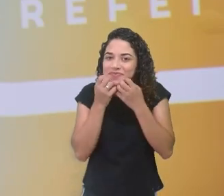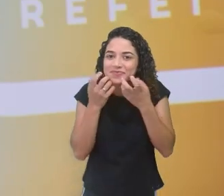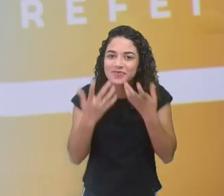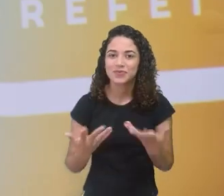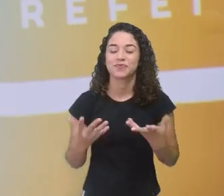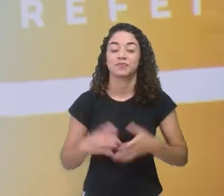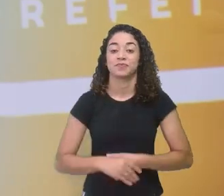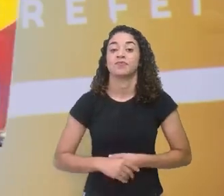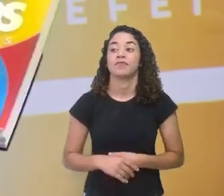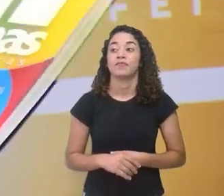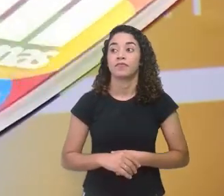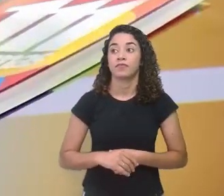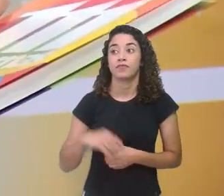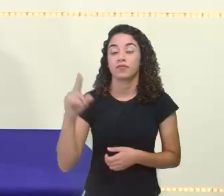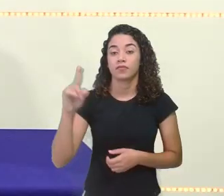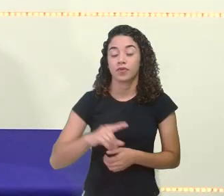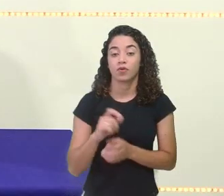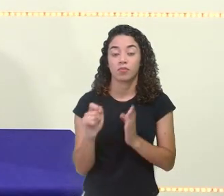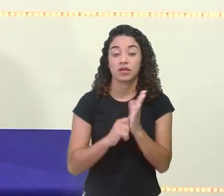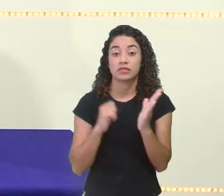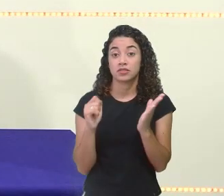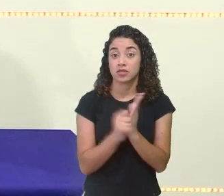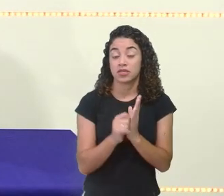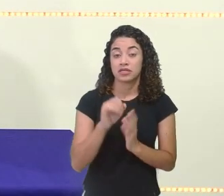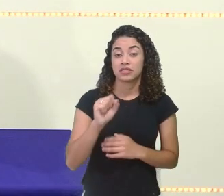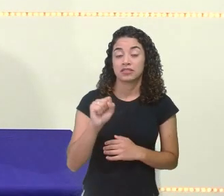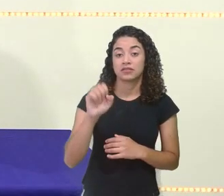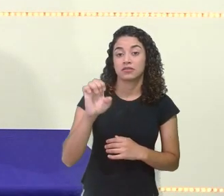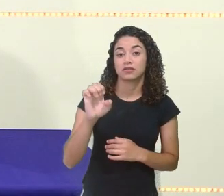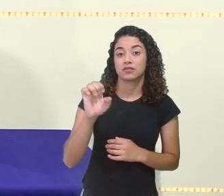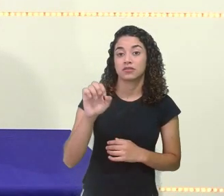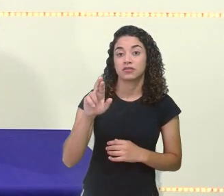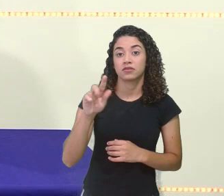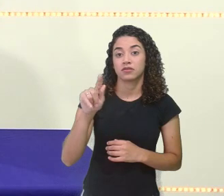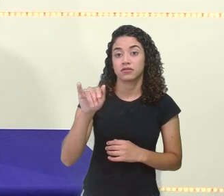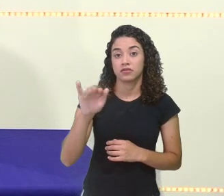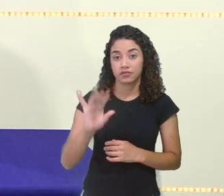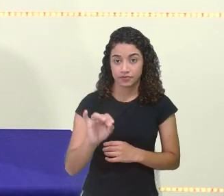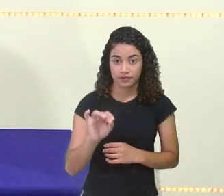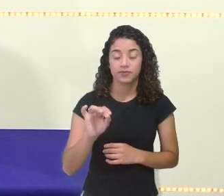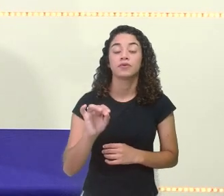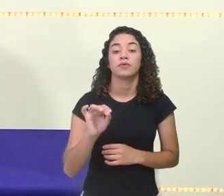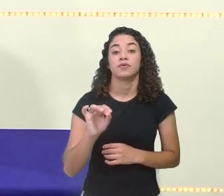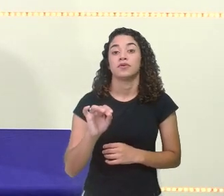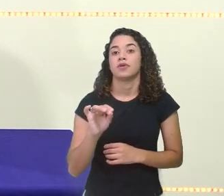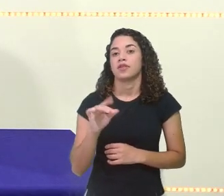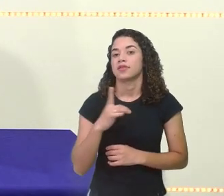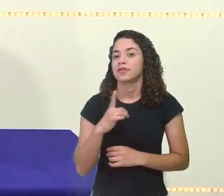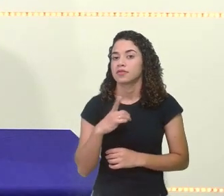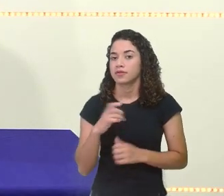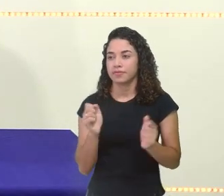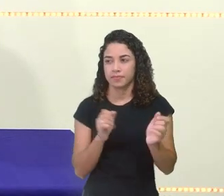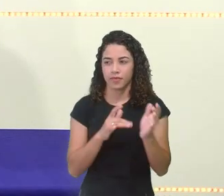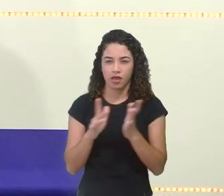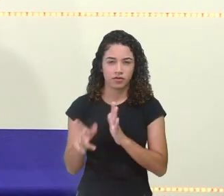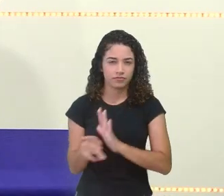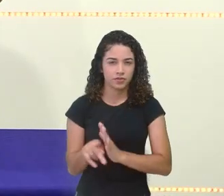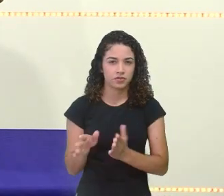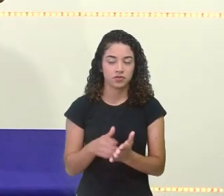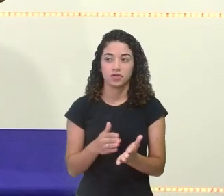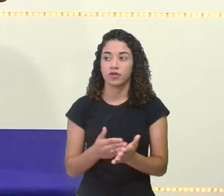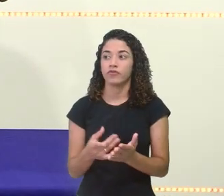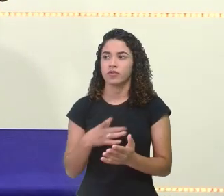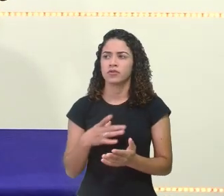tá? De Sérgio Caparelli. Olha, cada poema maravilhoso. E tem uma parte desse livrinho aqui que eu tenho uns